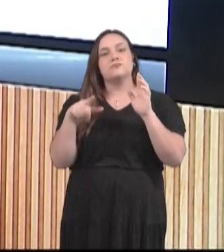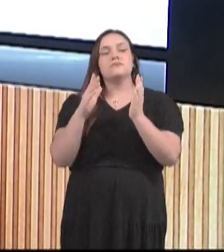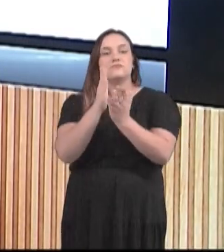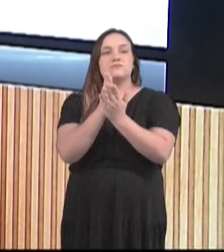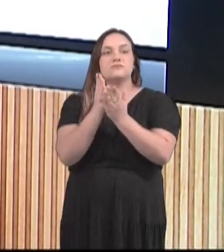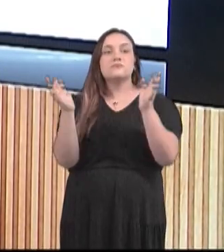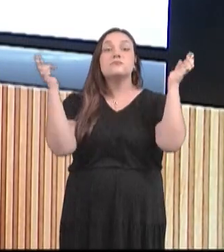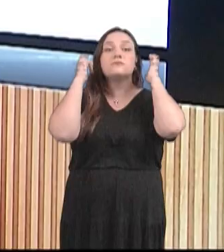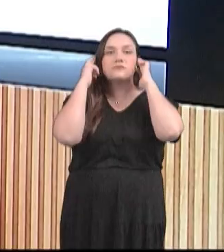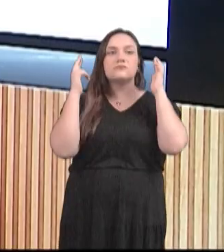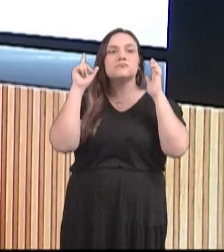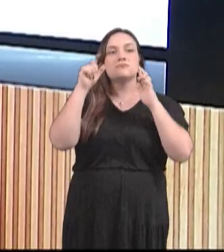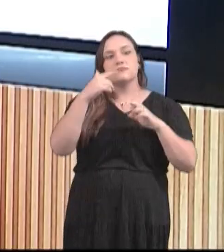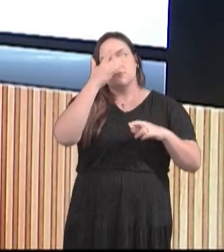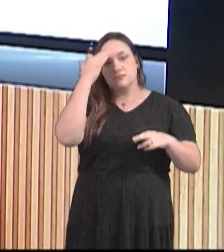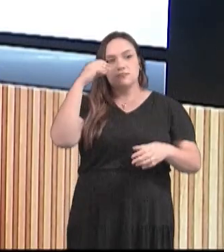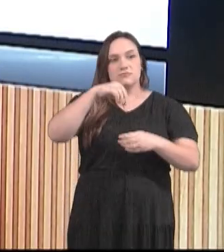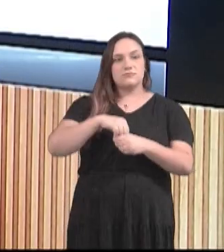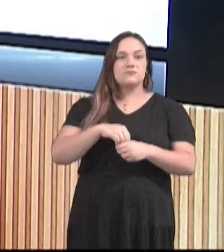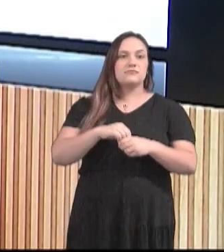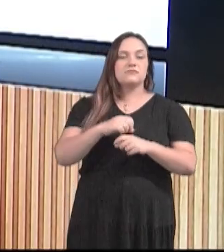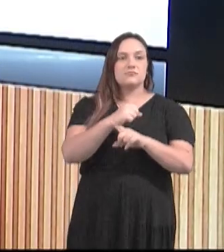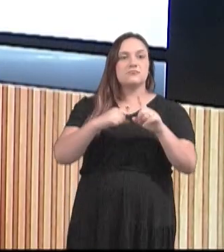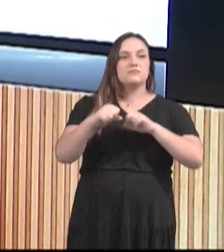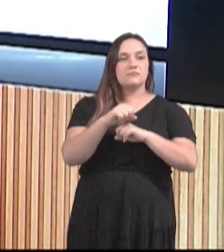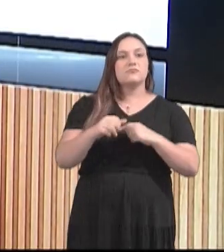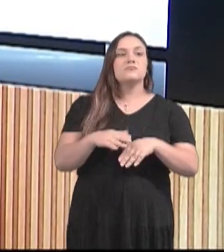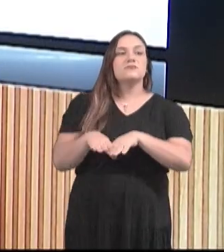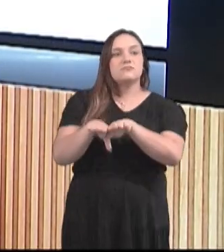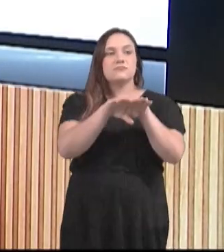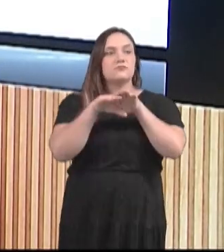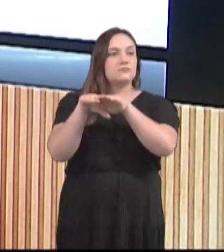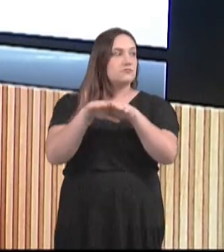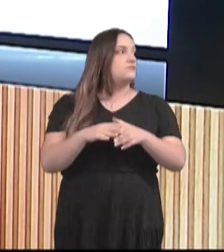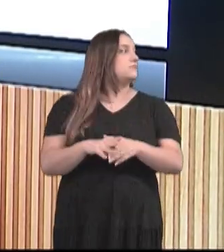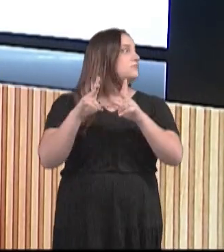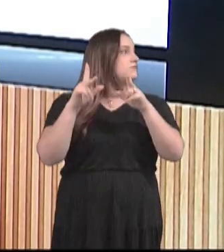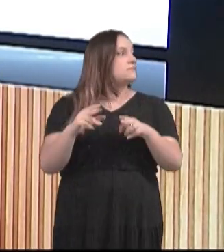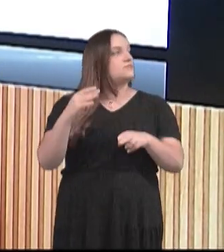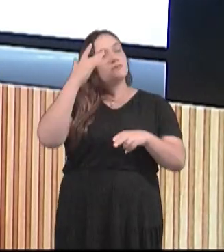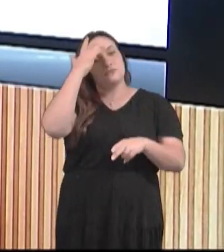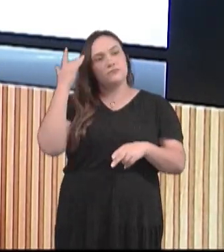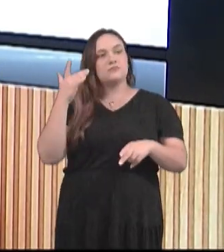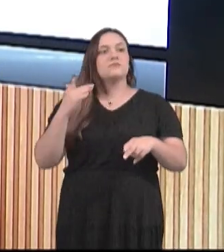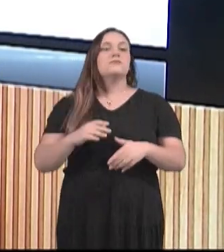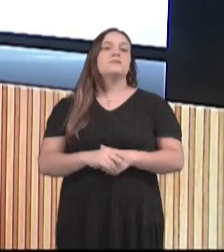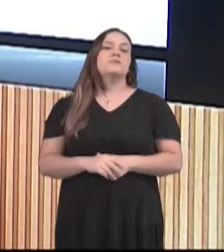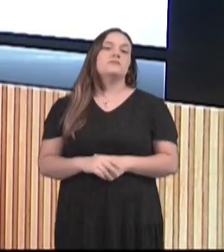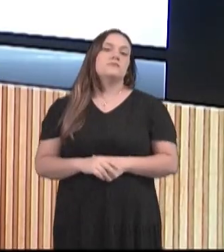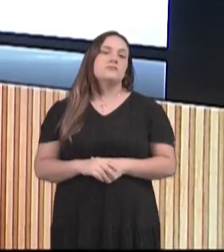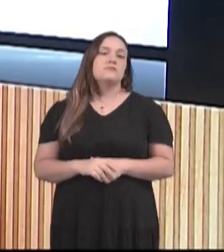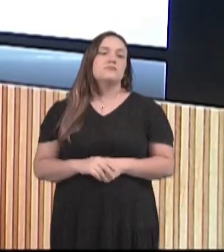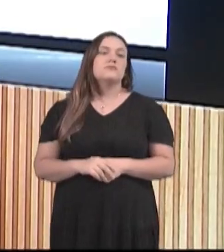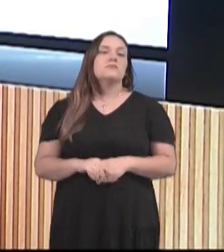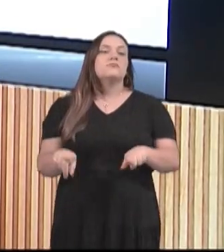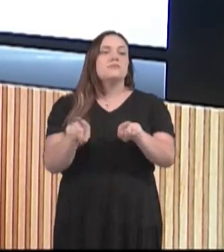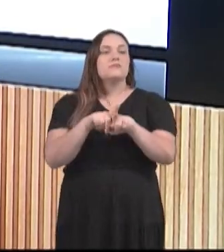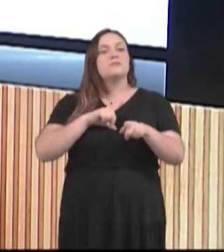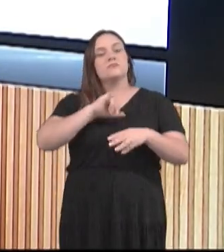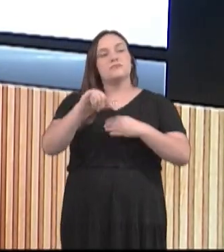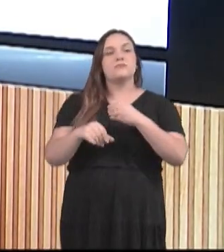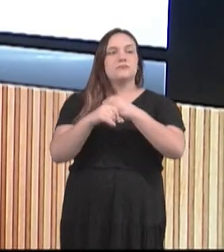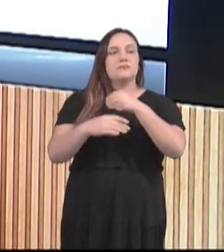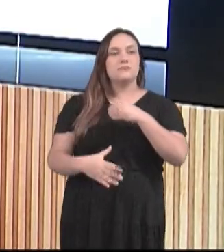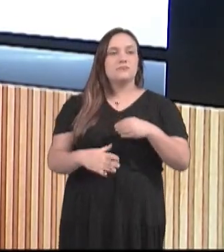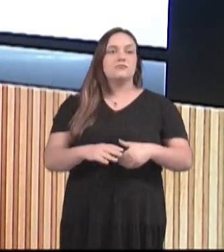participação plena e efetiva das pessoas na sociedade em igualdade de condições com as demais pessoas. O deputado também colocou na justificativa do